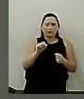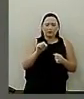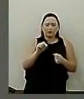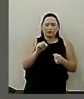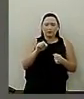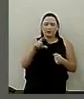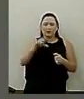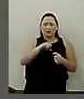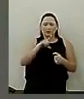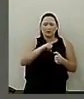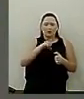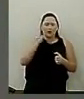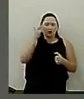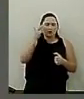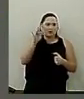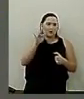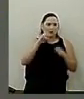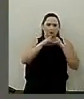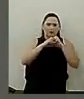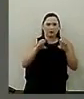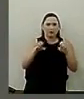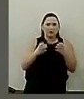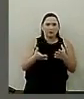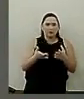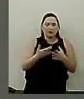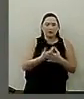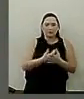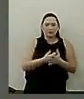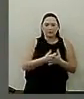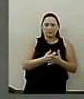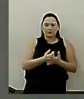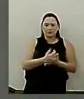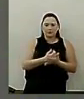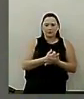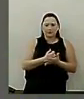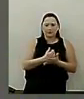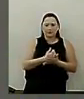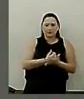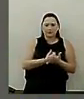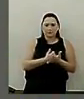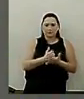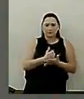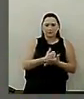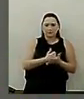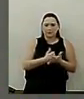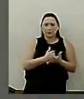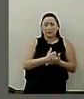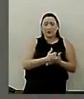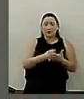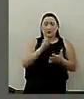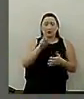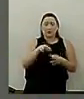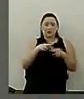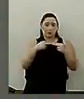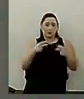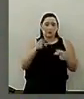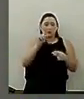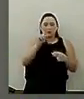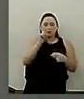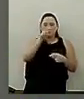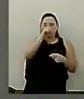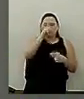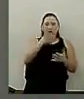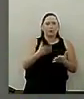por nenhum dos evangelistas bíblicos do que diz respeito a essa tempestade. É uma coisa natural, é algo